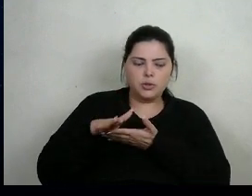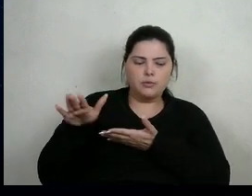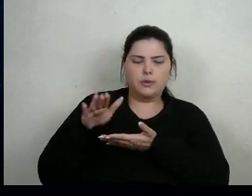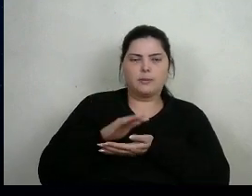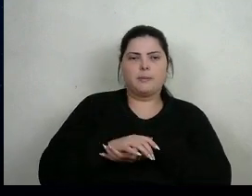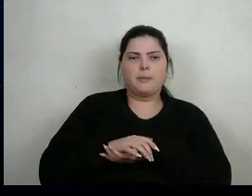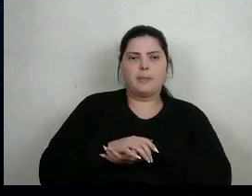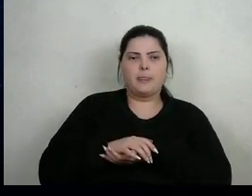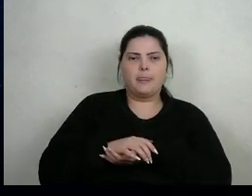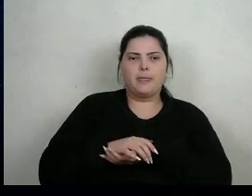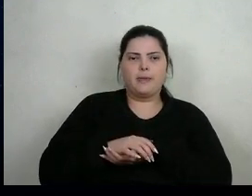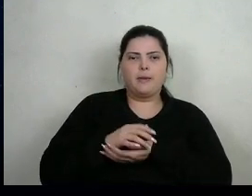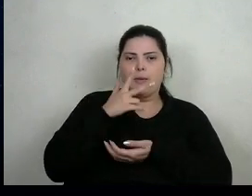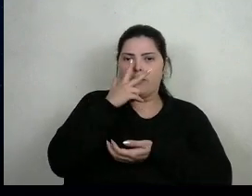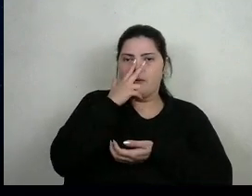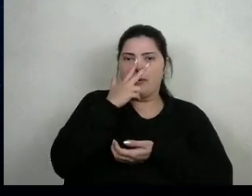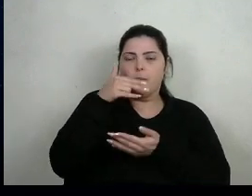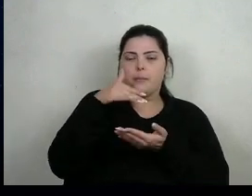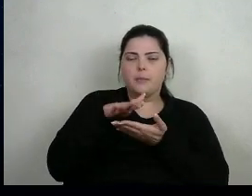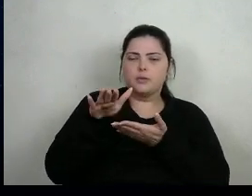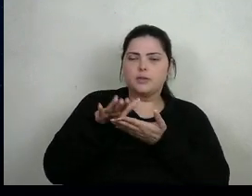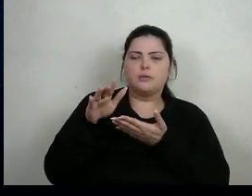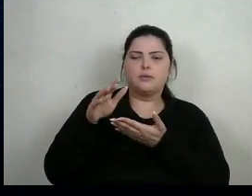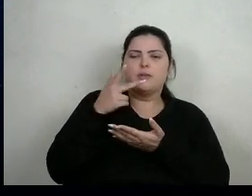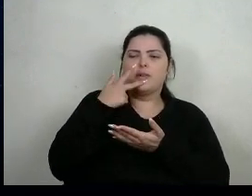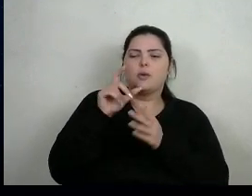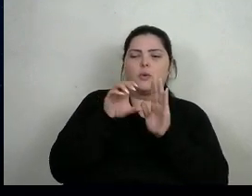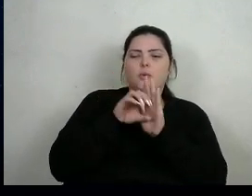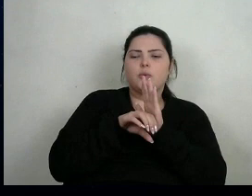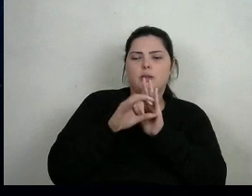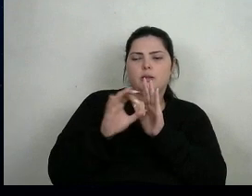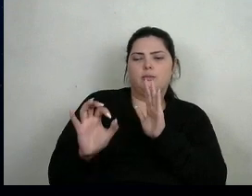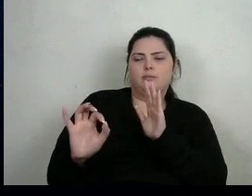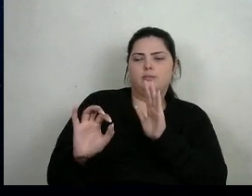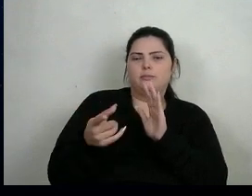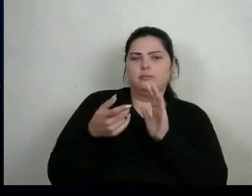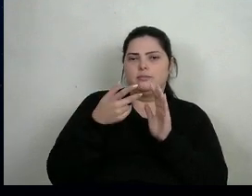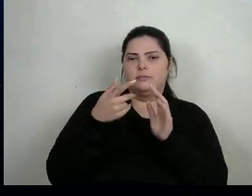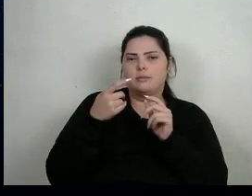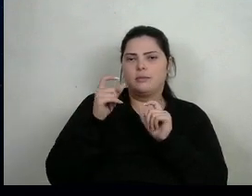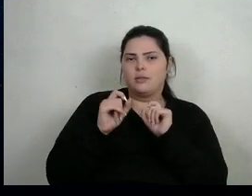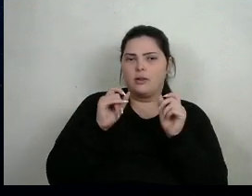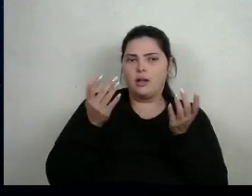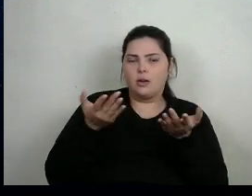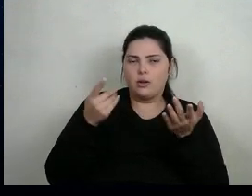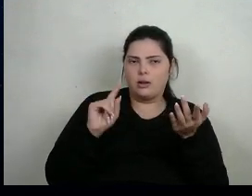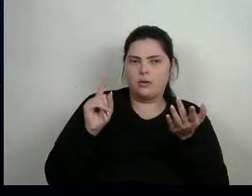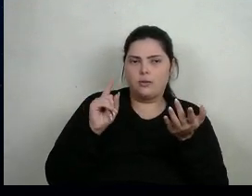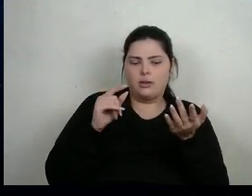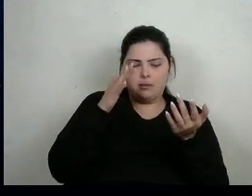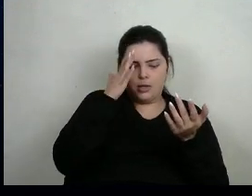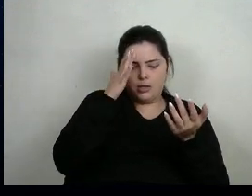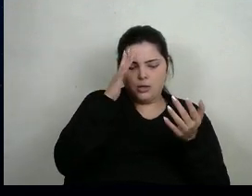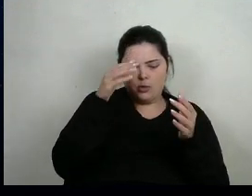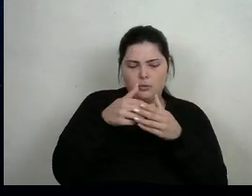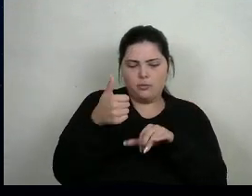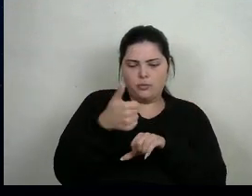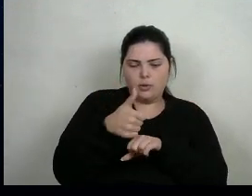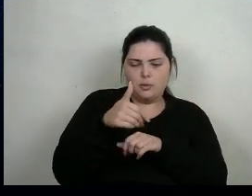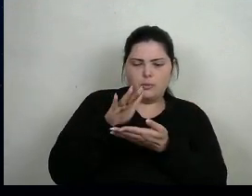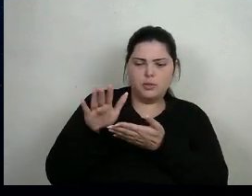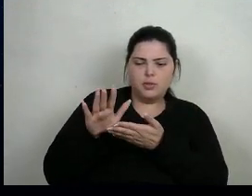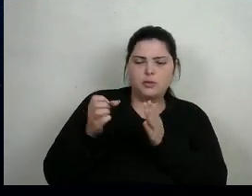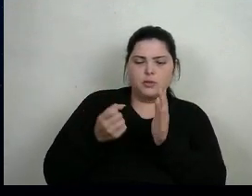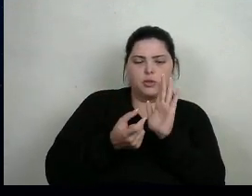a definição de produtivo a gente deixa de lado tá a gente vai falar disso já mas é fácil imaginar que uma equipe mais produtiva com mais qualidade